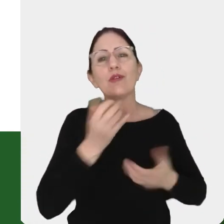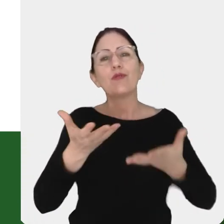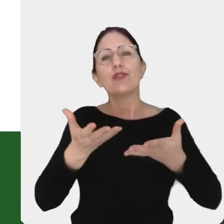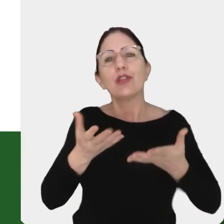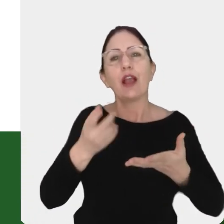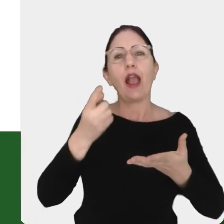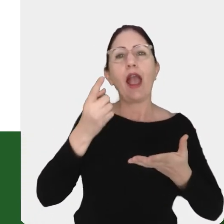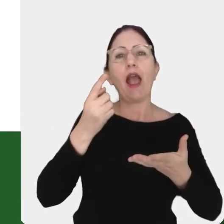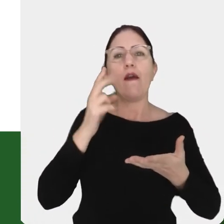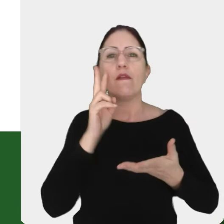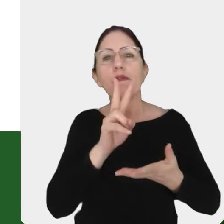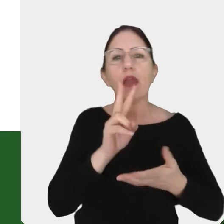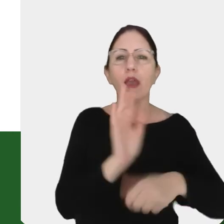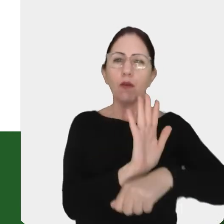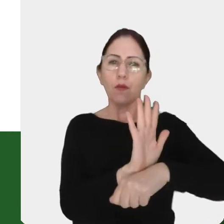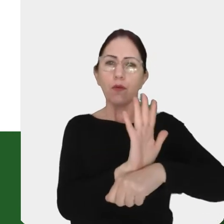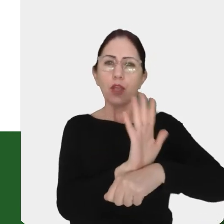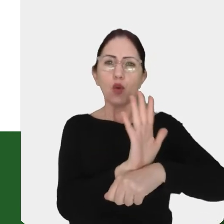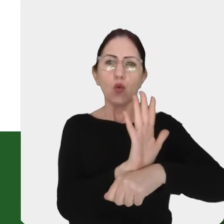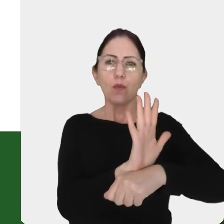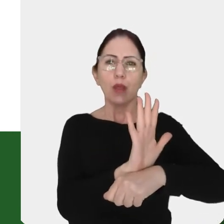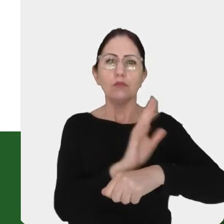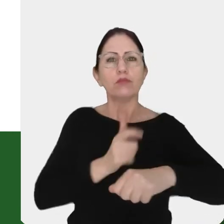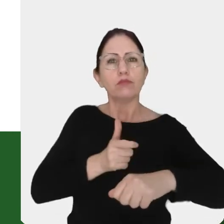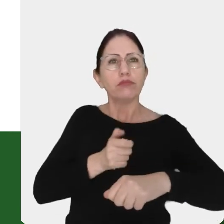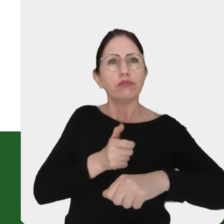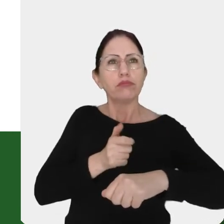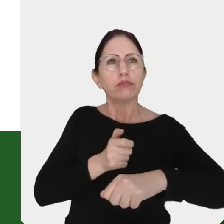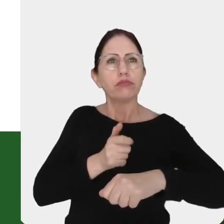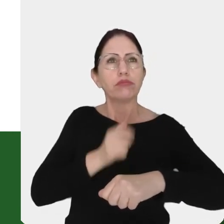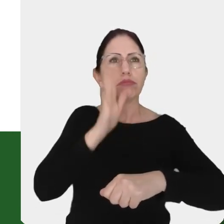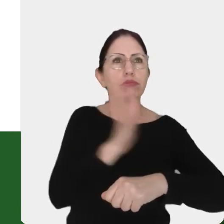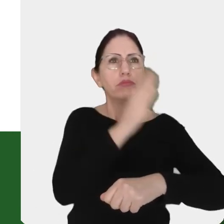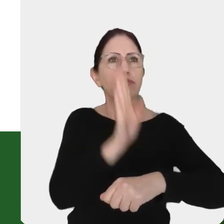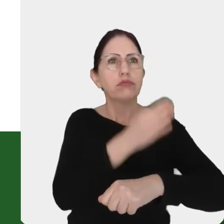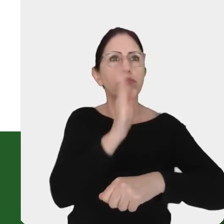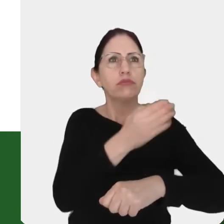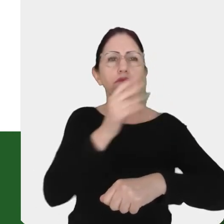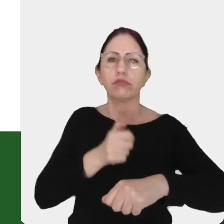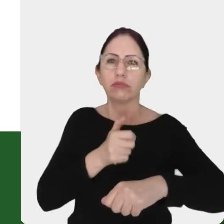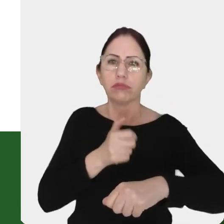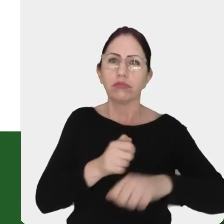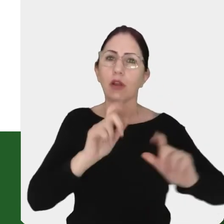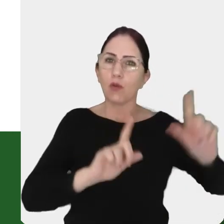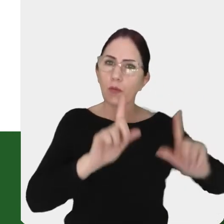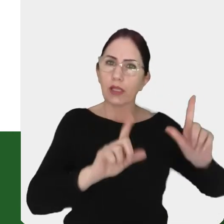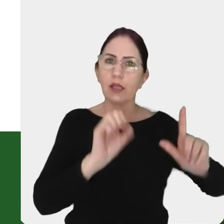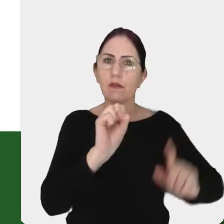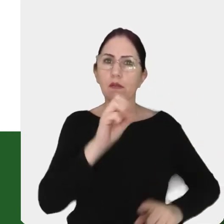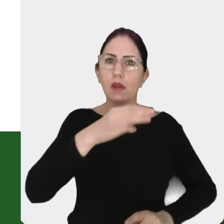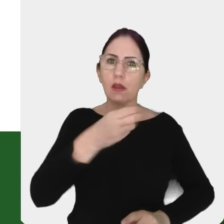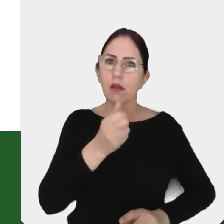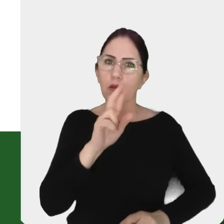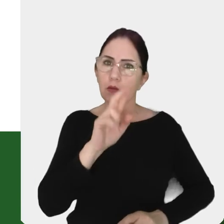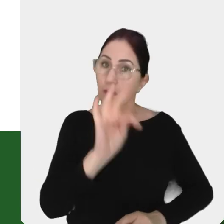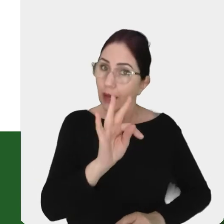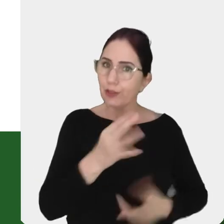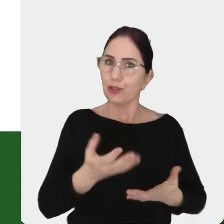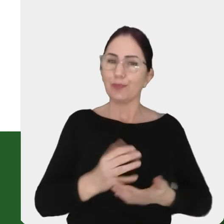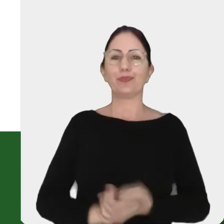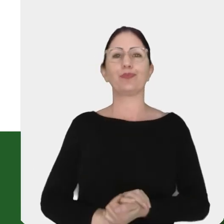gente quer assistir um filme, procurando aí, por exemplo, numa interface de uma Smart TV.